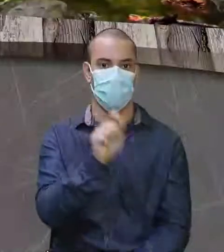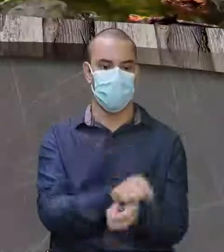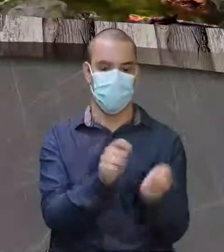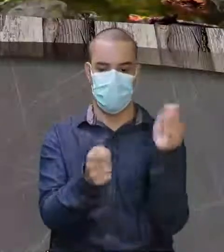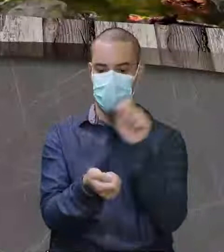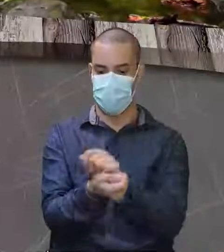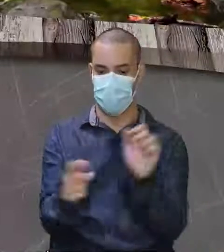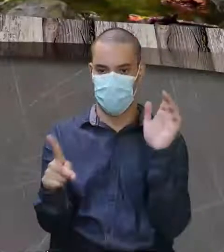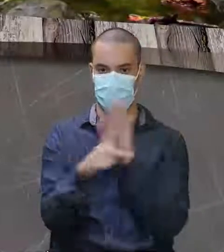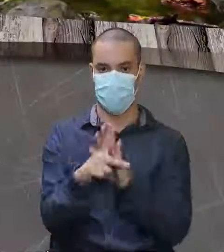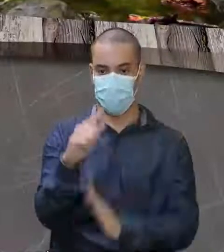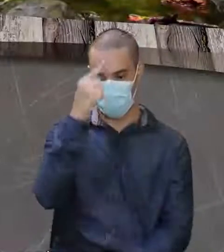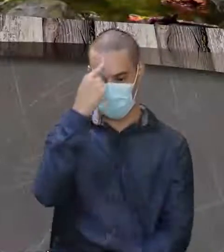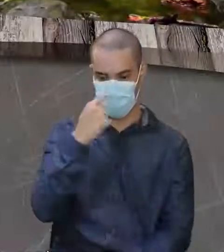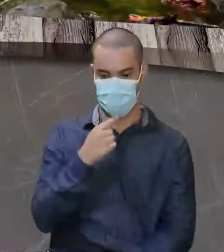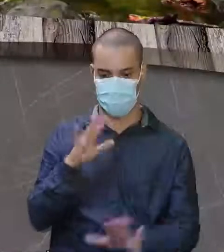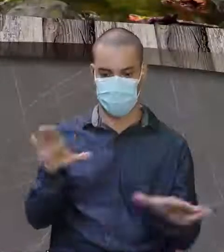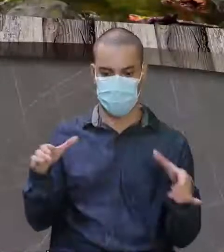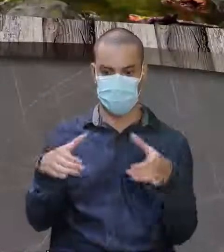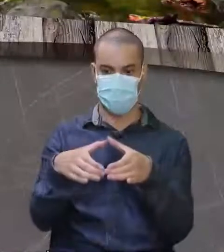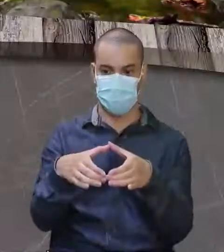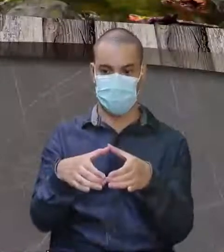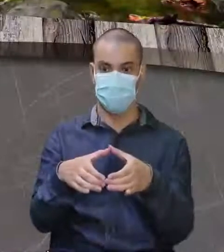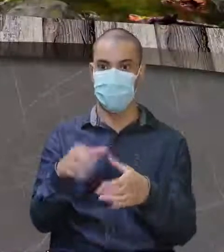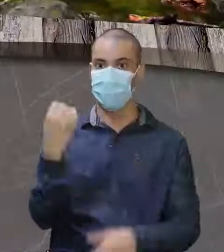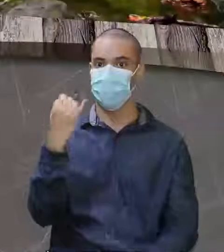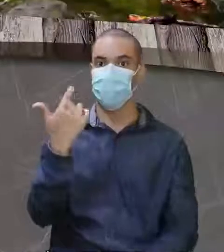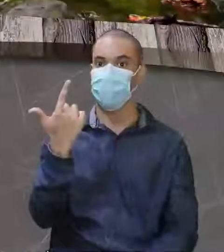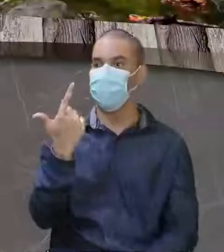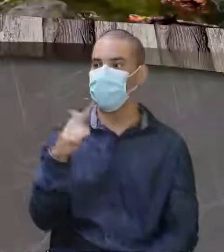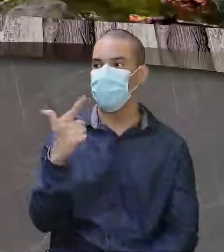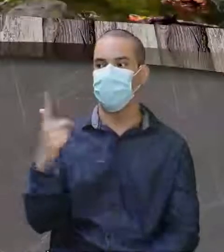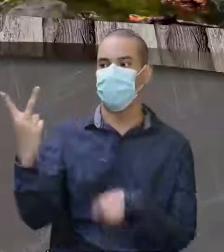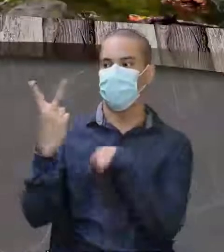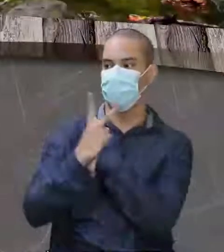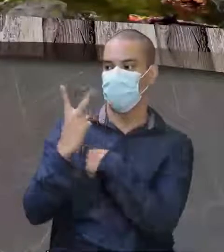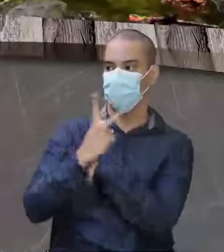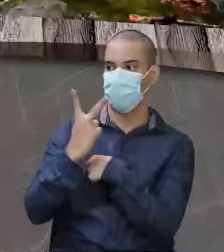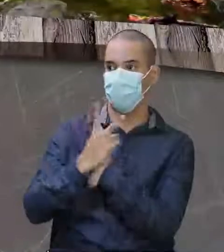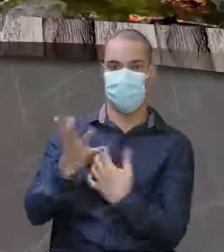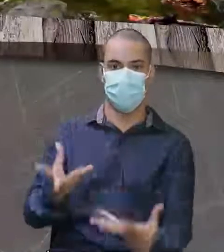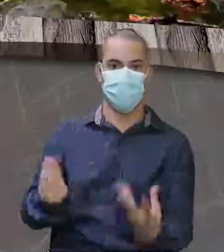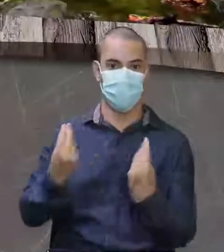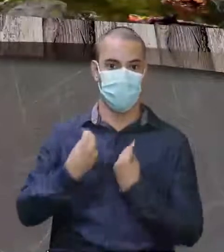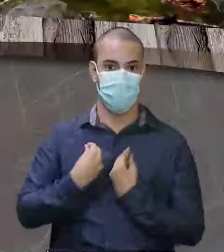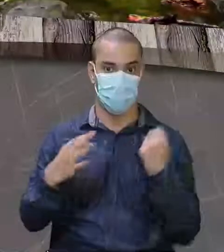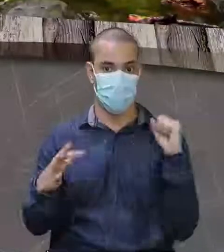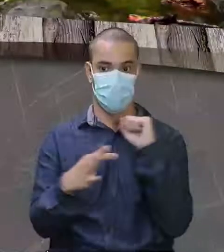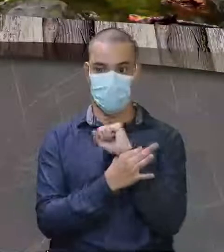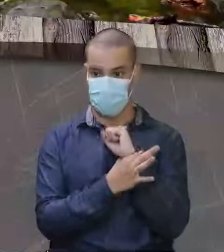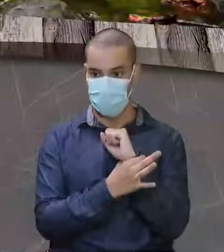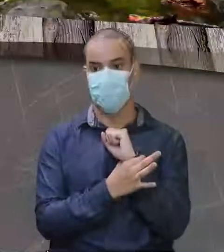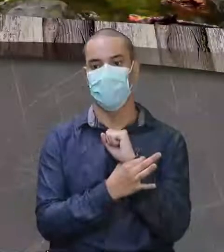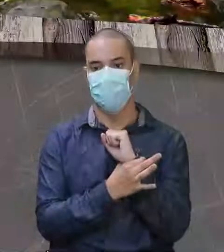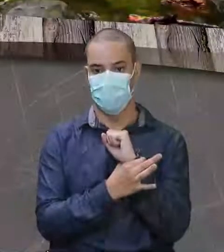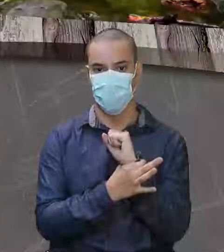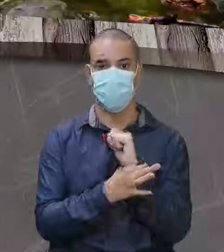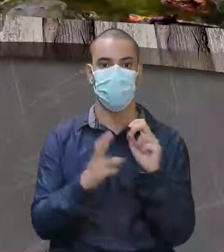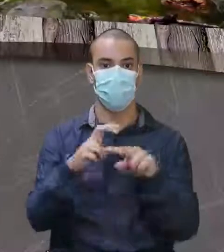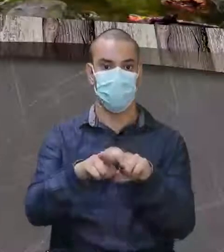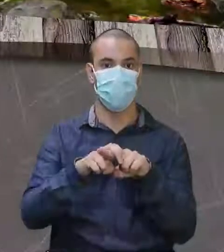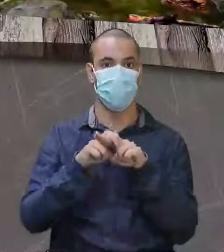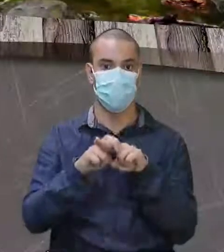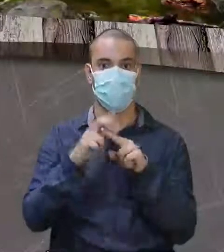adequada para a minha espécie, se não tem proteção, não tem algo que me ofereça proteção, né? Então,